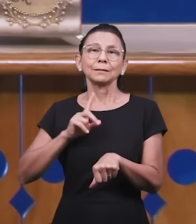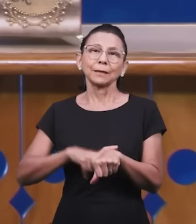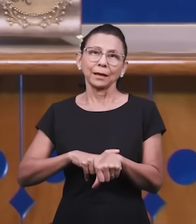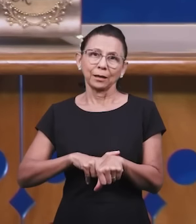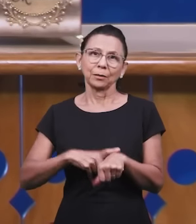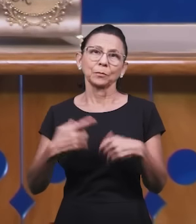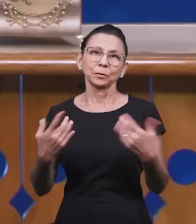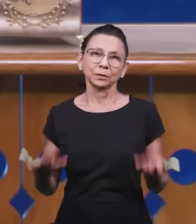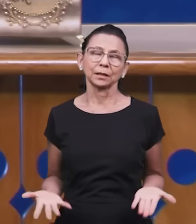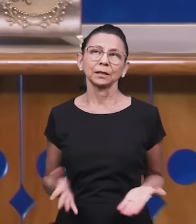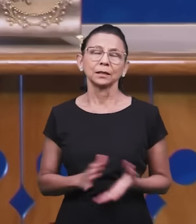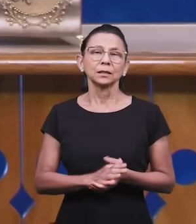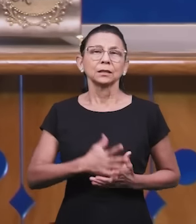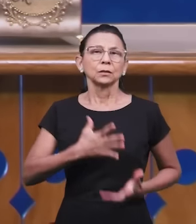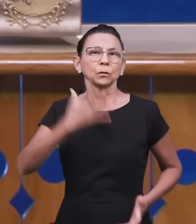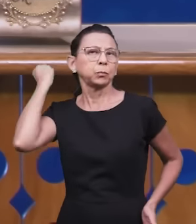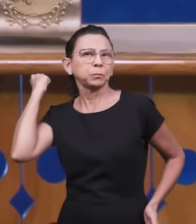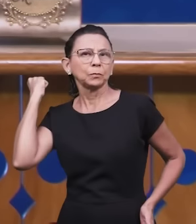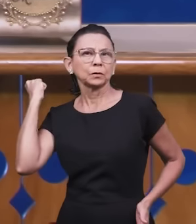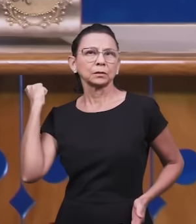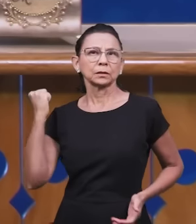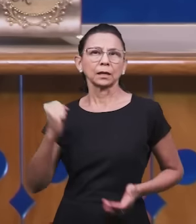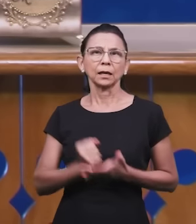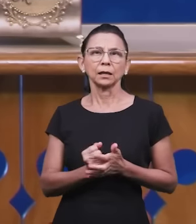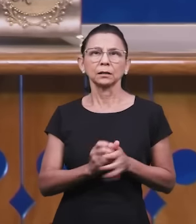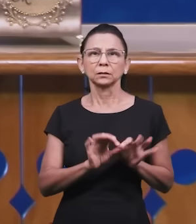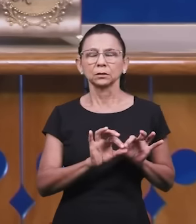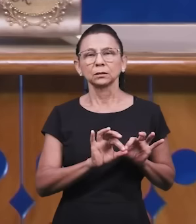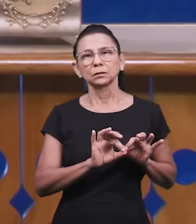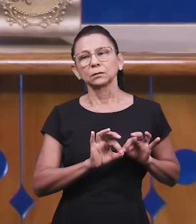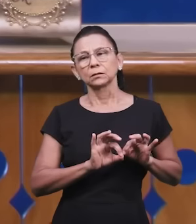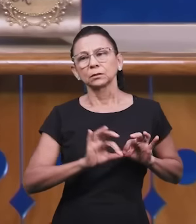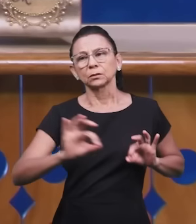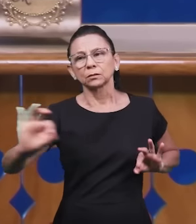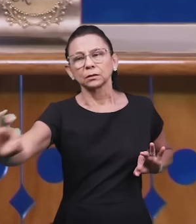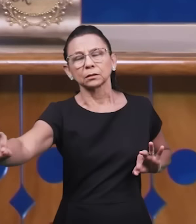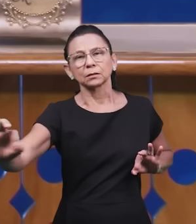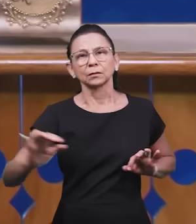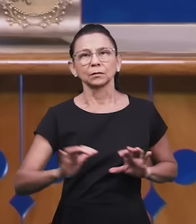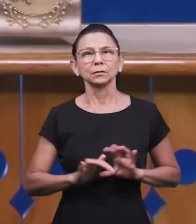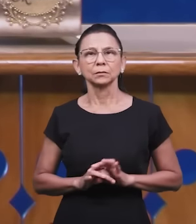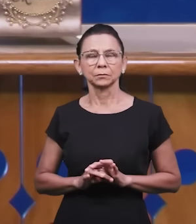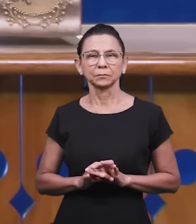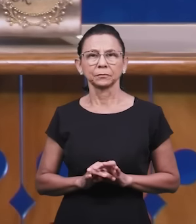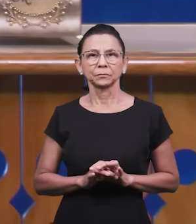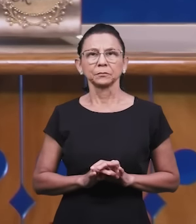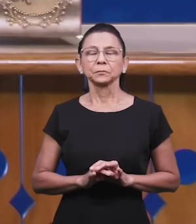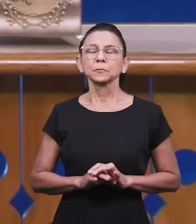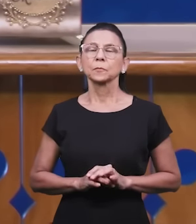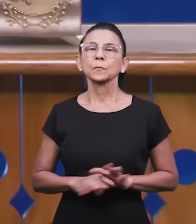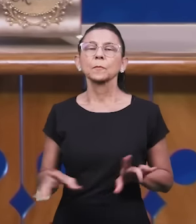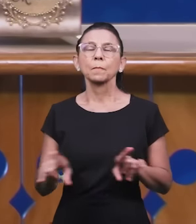mas no sentido de velocidade, de deslocamento, de distância. Então foi um filósofo